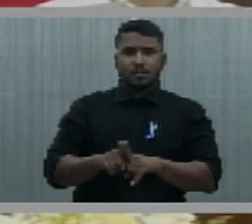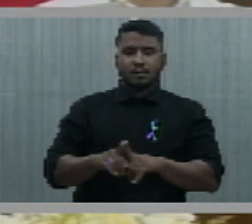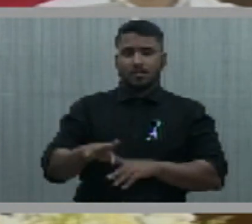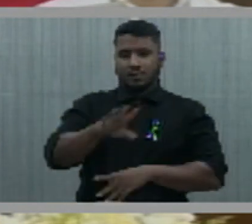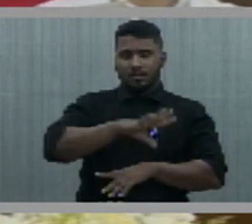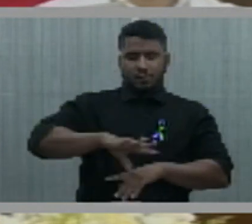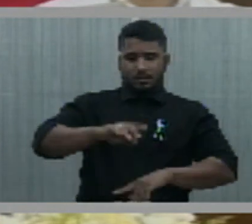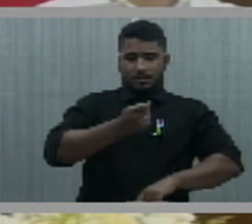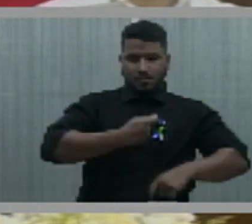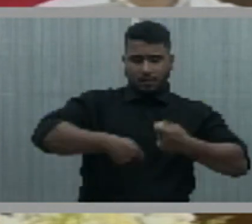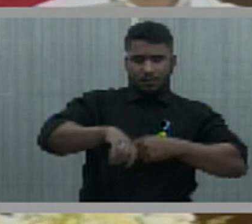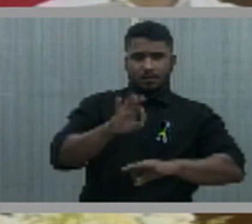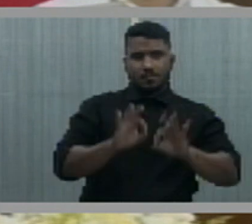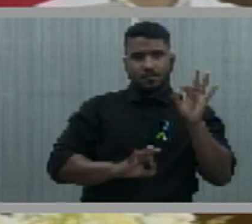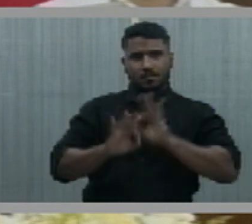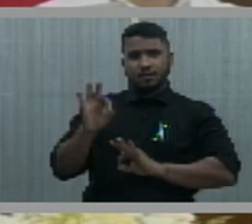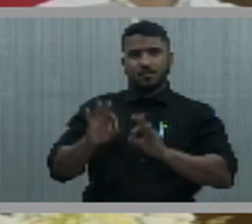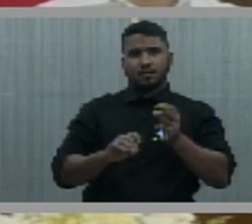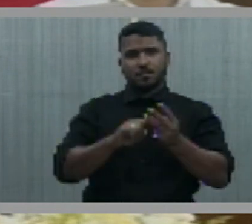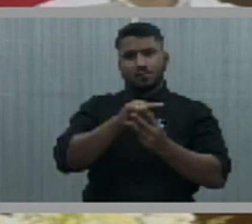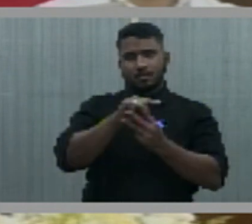administrativo. Organizou